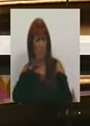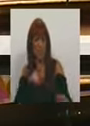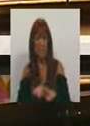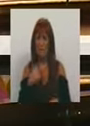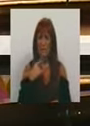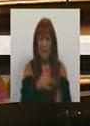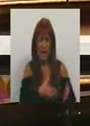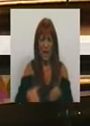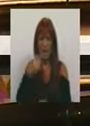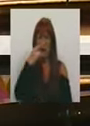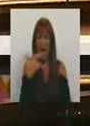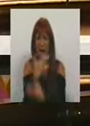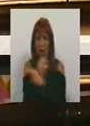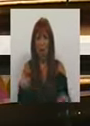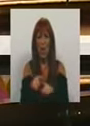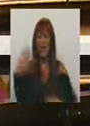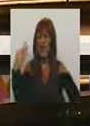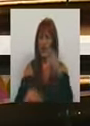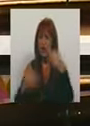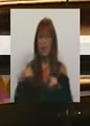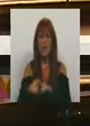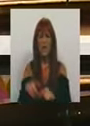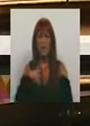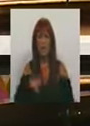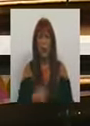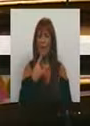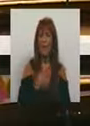apontar caminhos errados para a justiça em